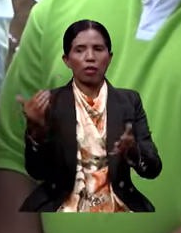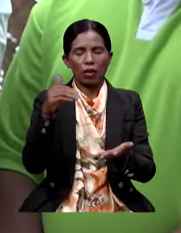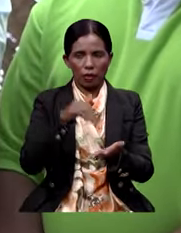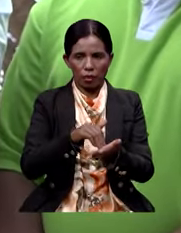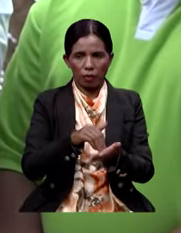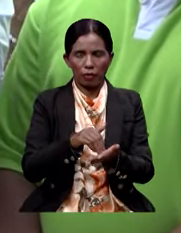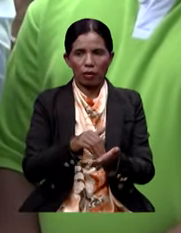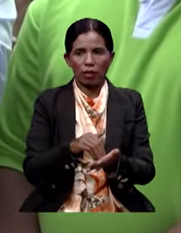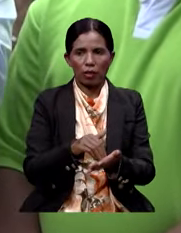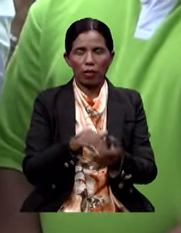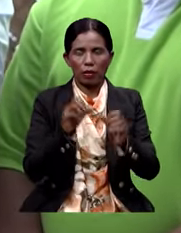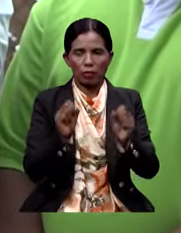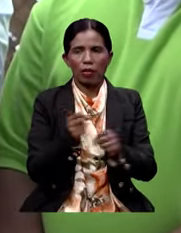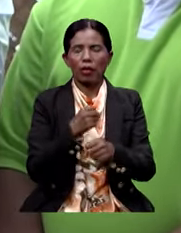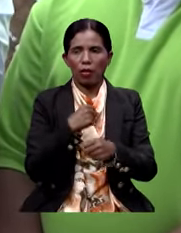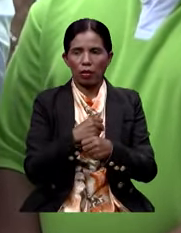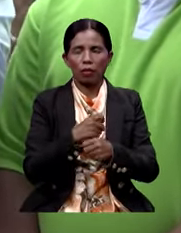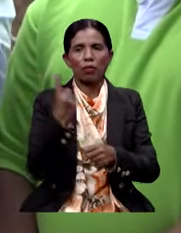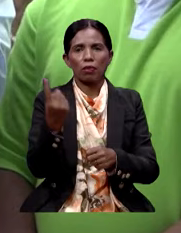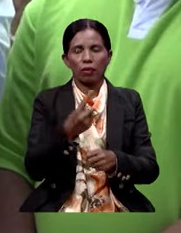so bele halo date ba